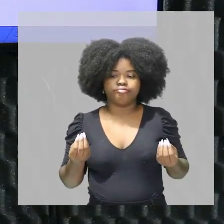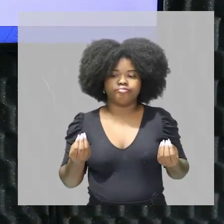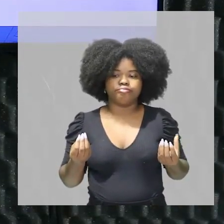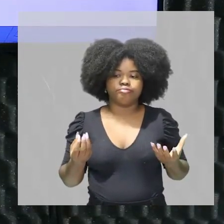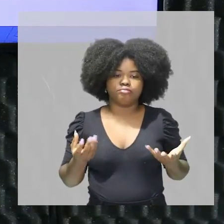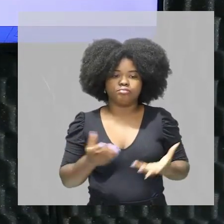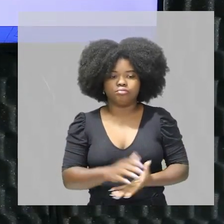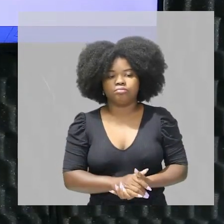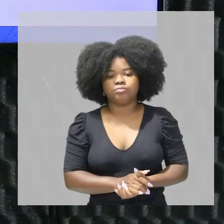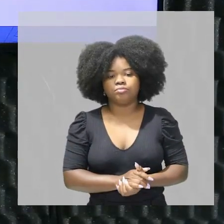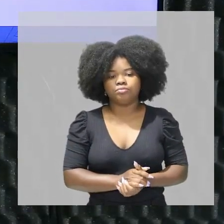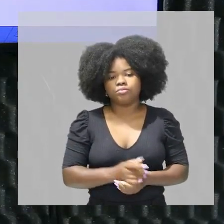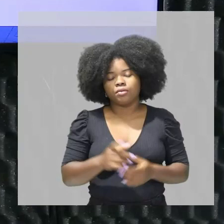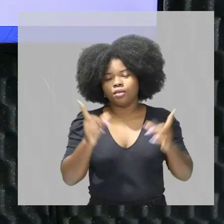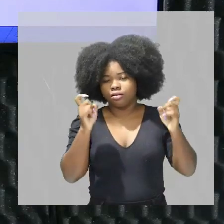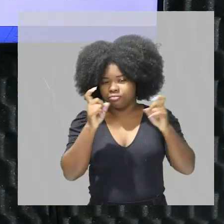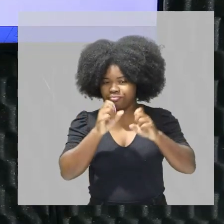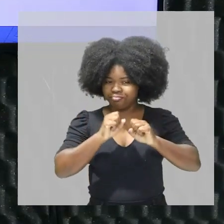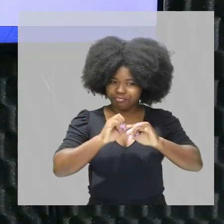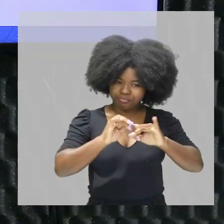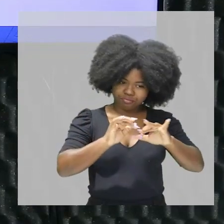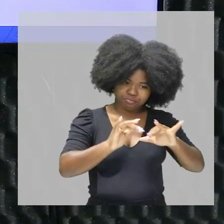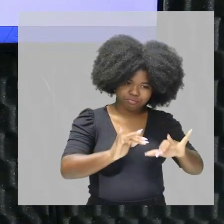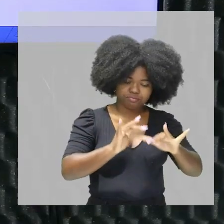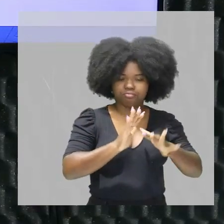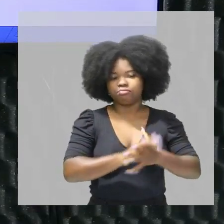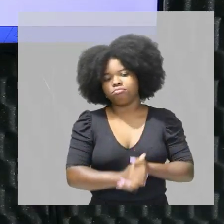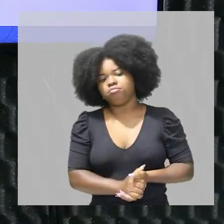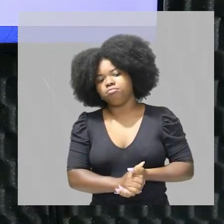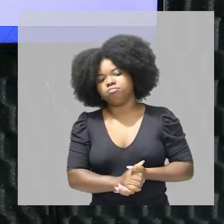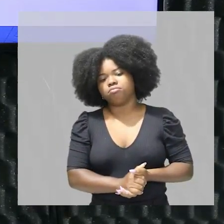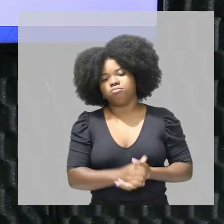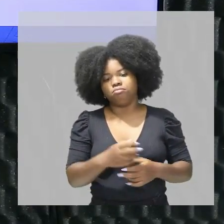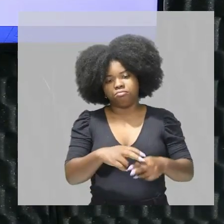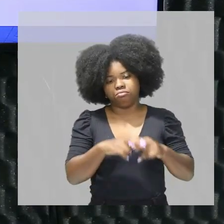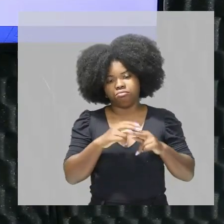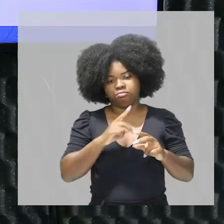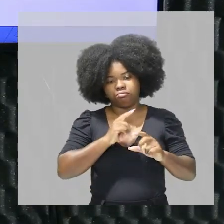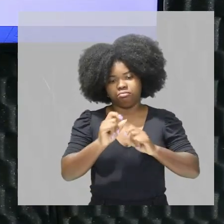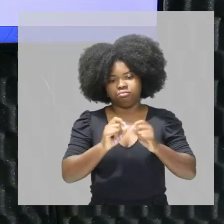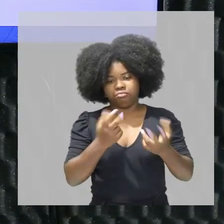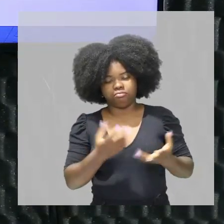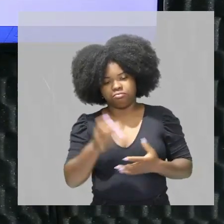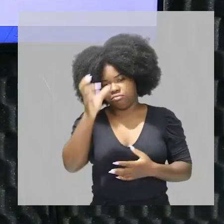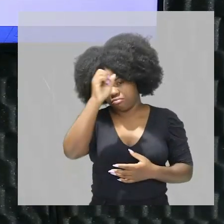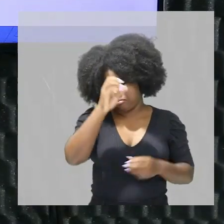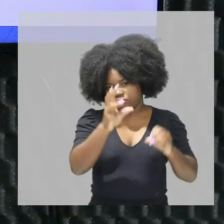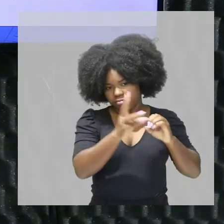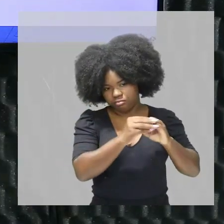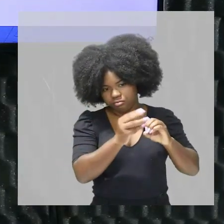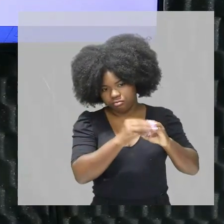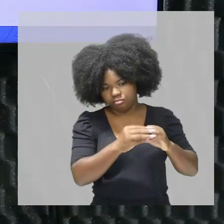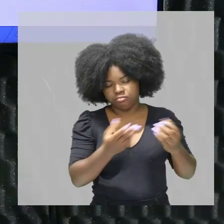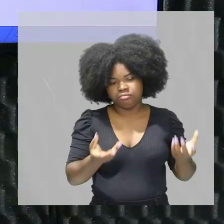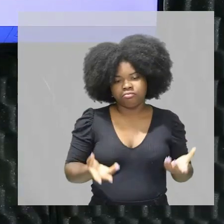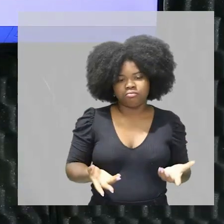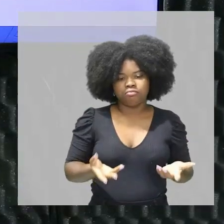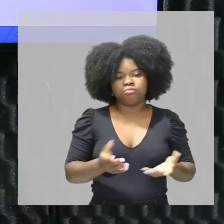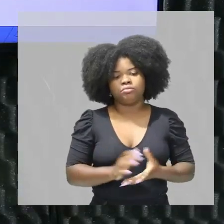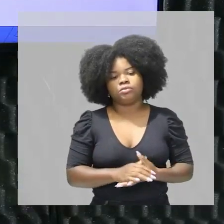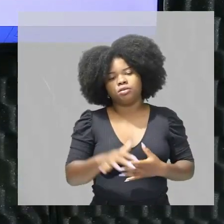são dificilmente compartilhadas 100% a partir daquilo que Nós aprendemos como conhecimento então